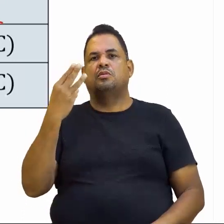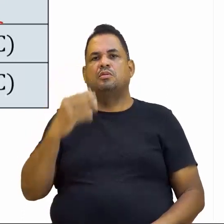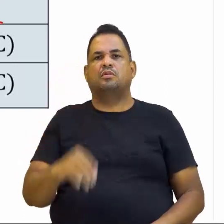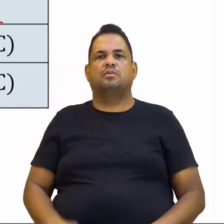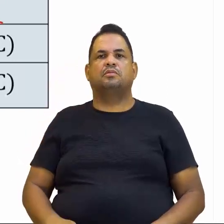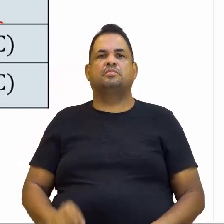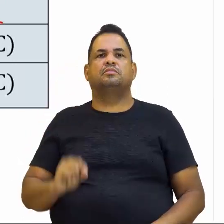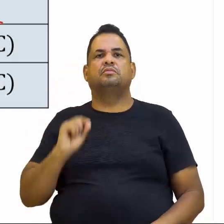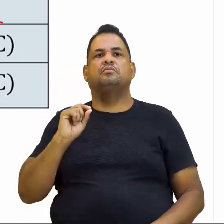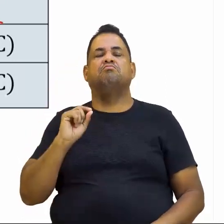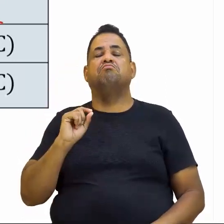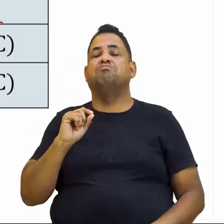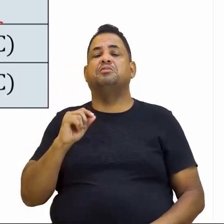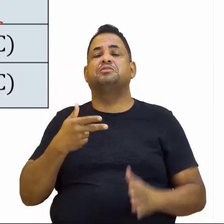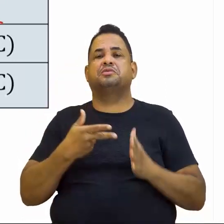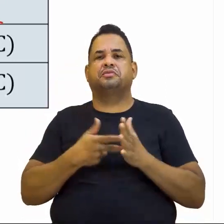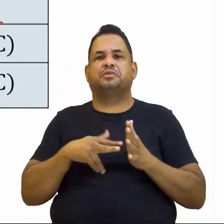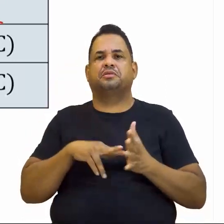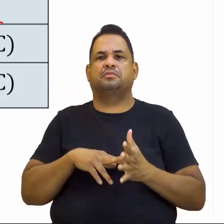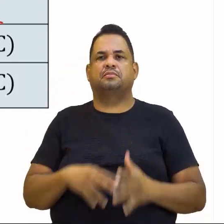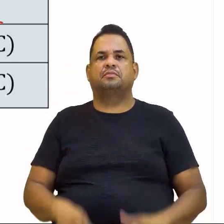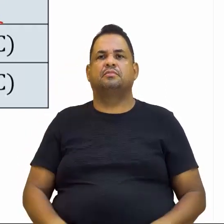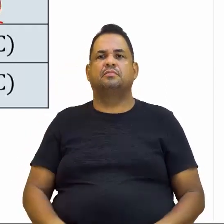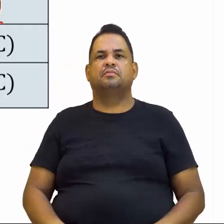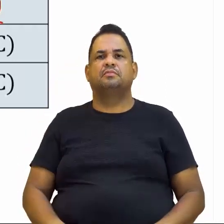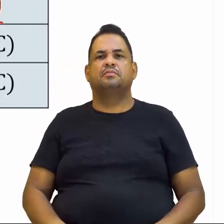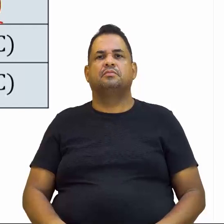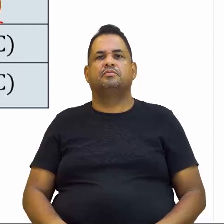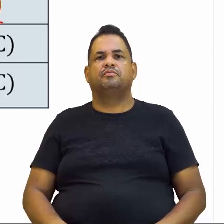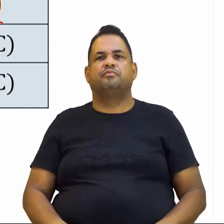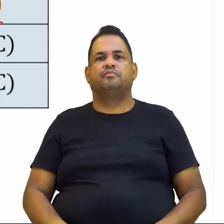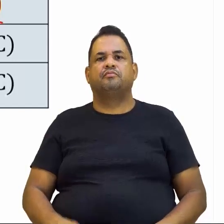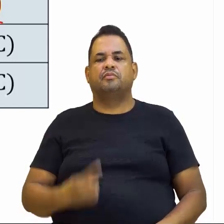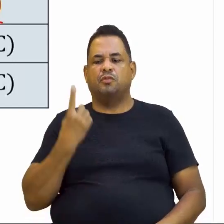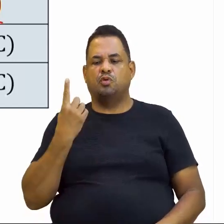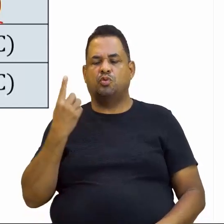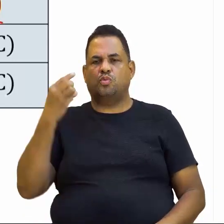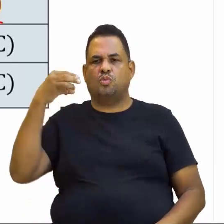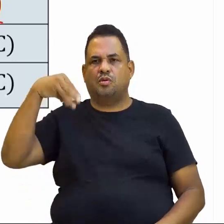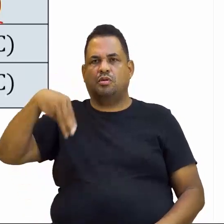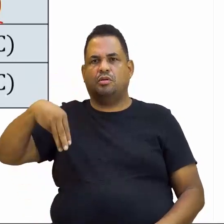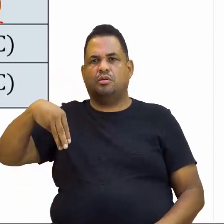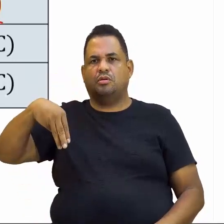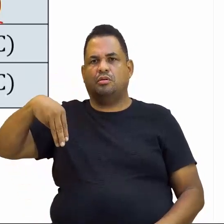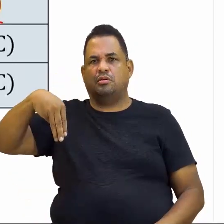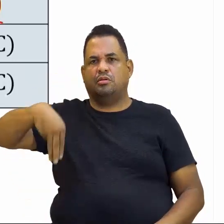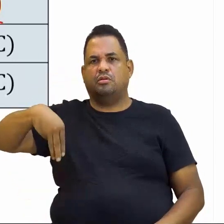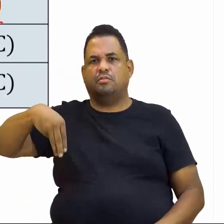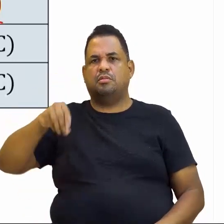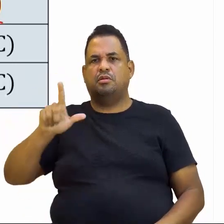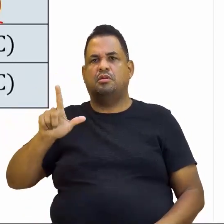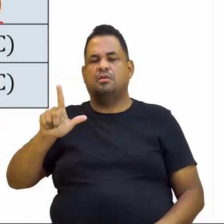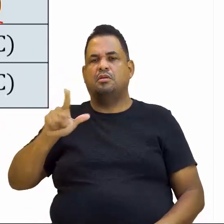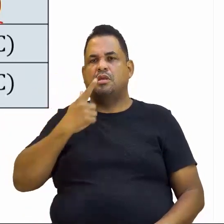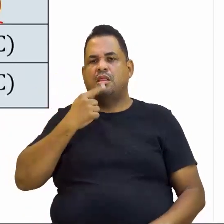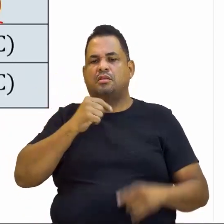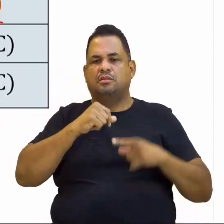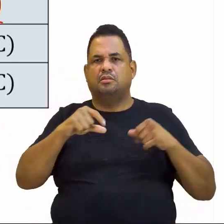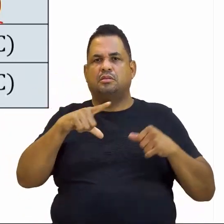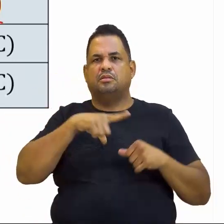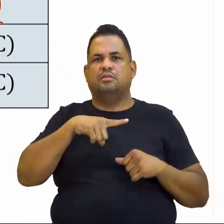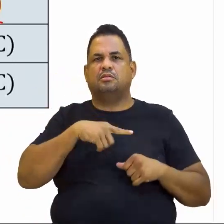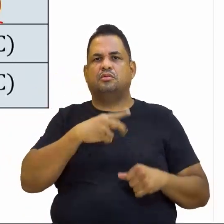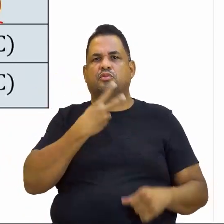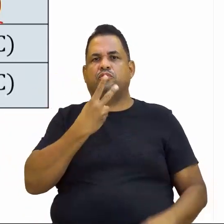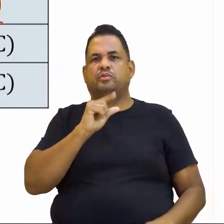essa informação quer dizer? Que em 1 ml desse sal, nós vamos ter